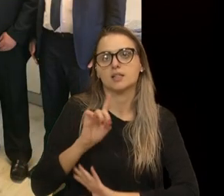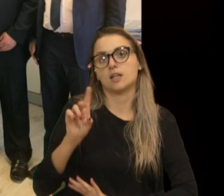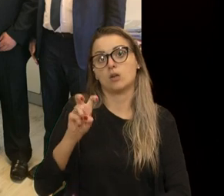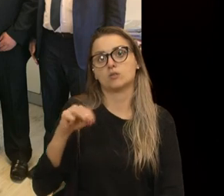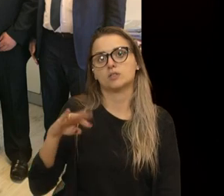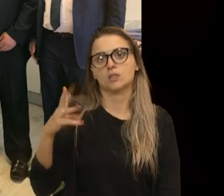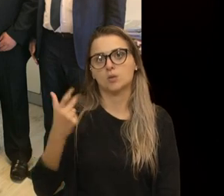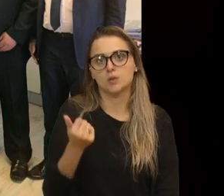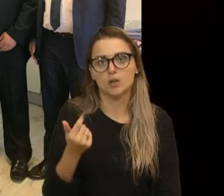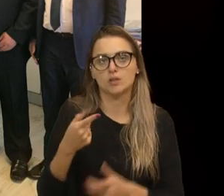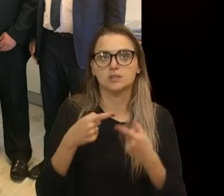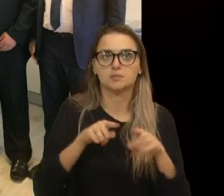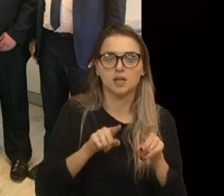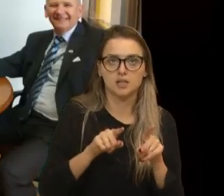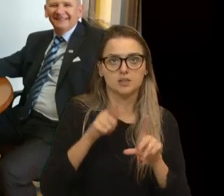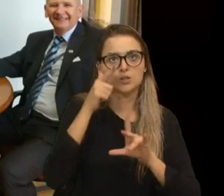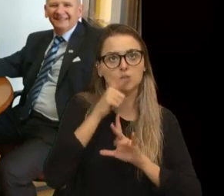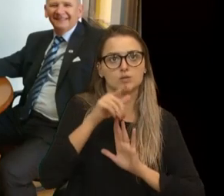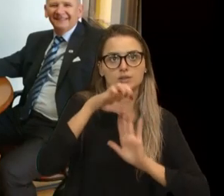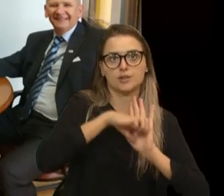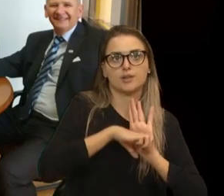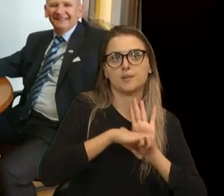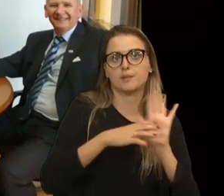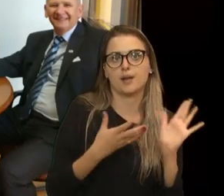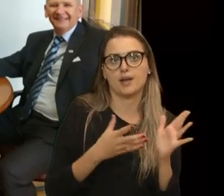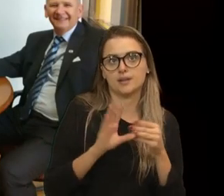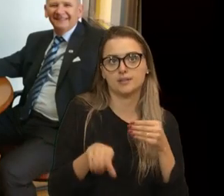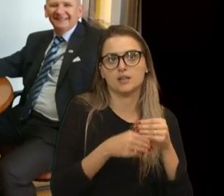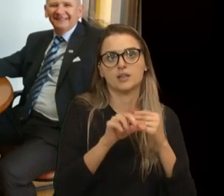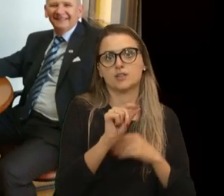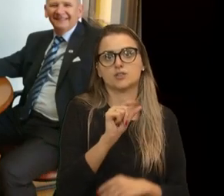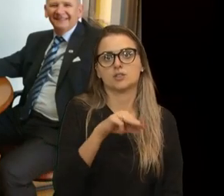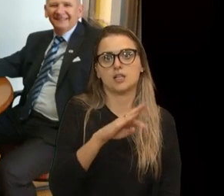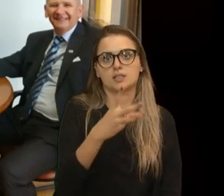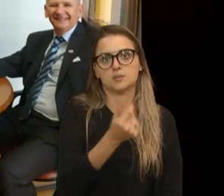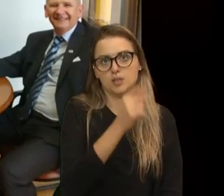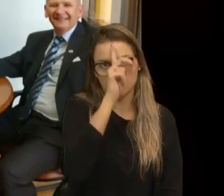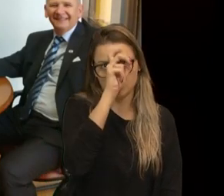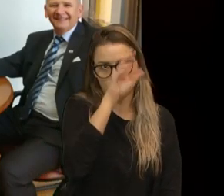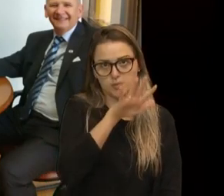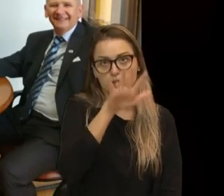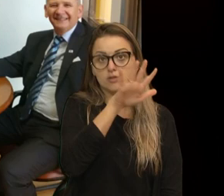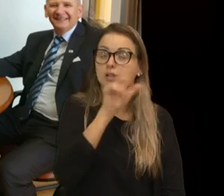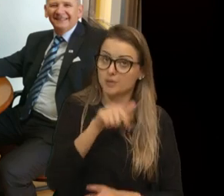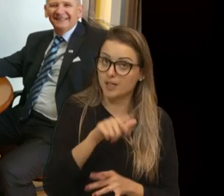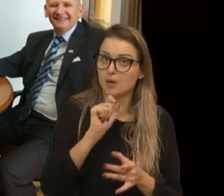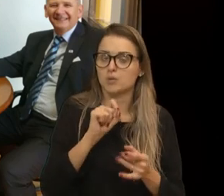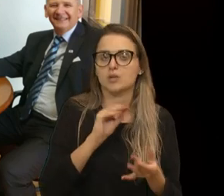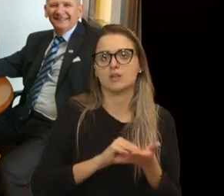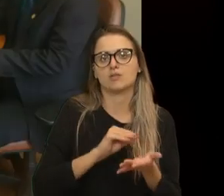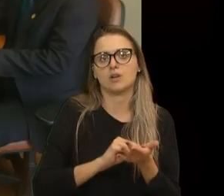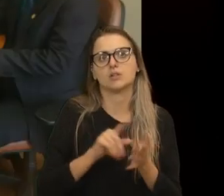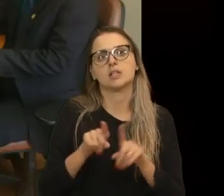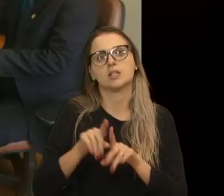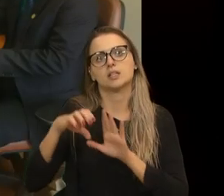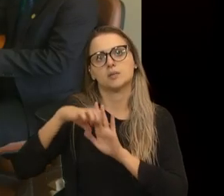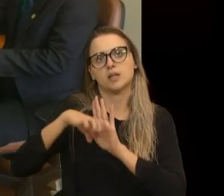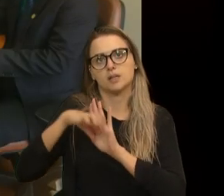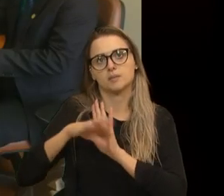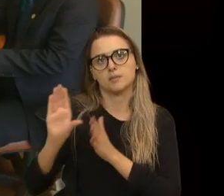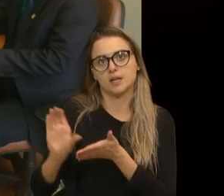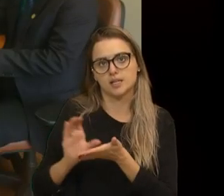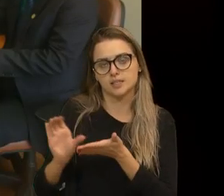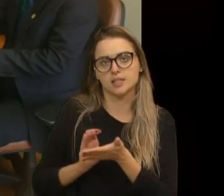segunda ida, né, uma emenda talvez de 10 milhões no geral, que é o que falta para o Hospital Geral, e as emendas de bancadas, vereadora Paula